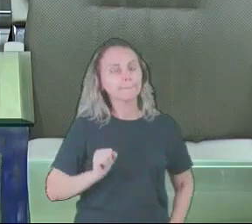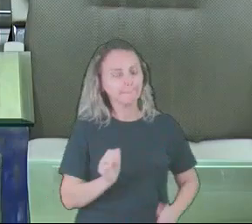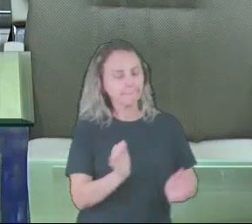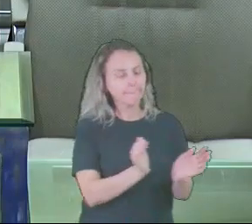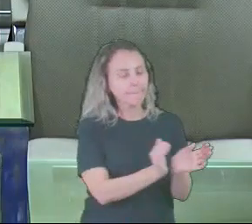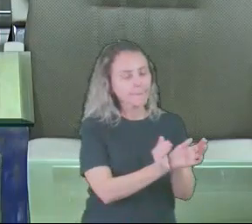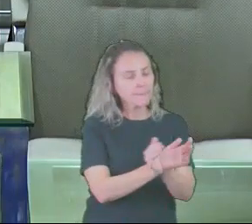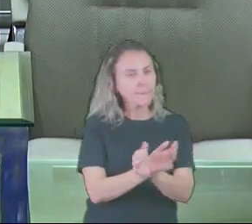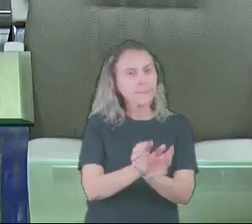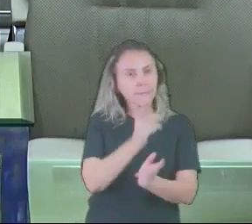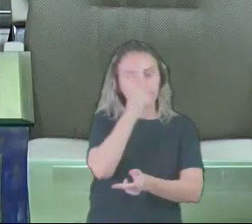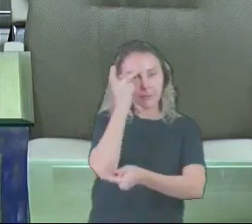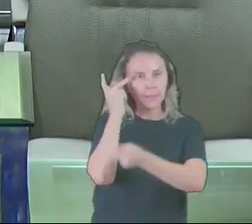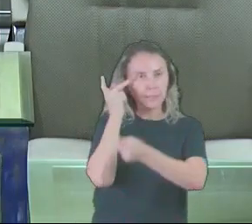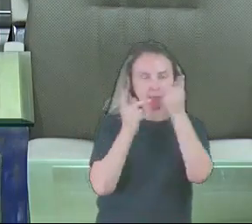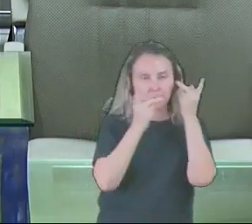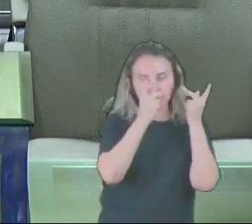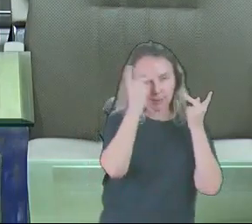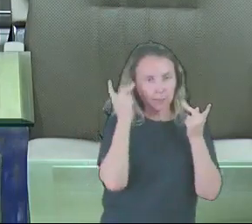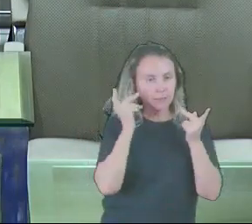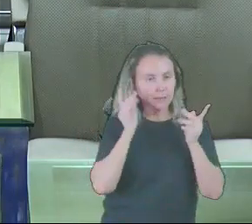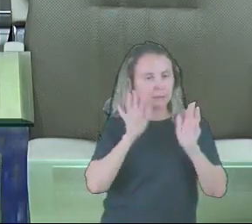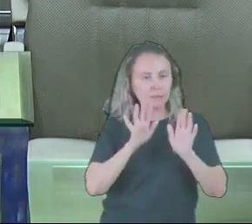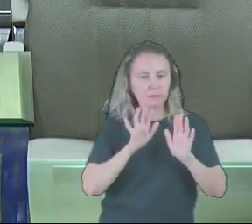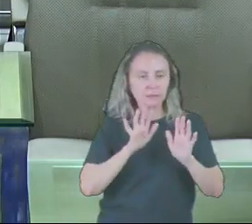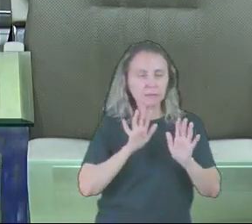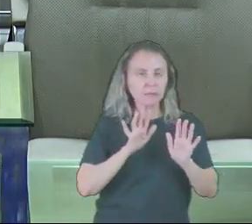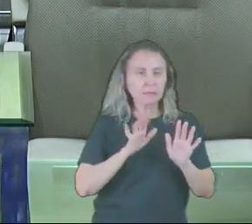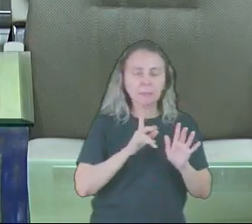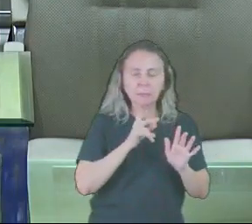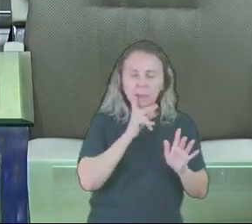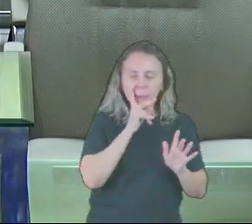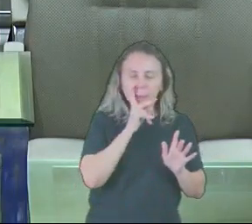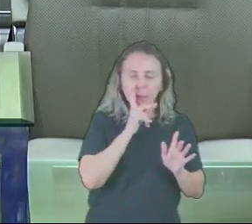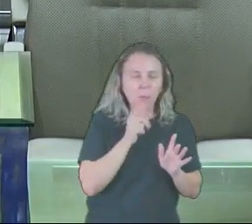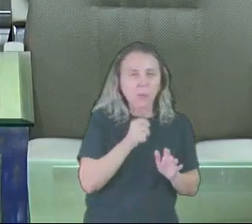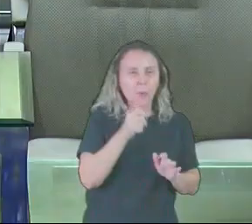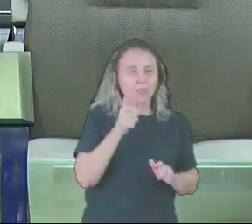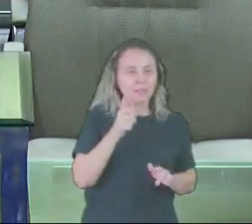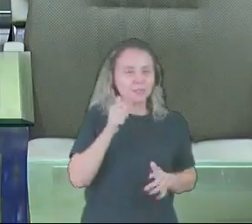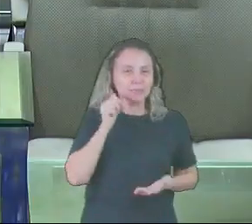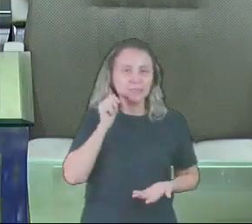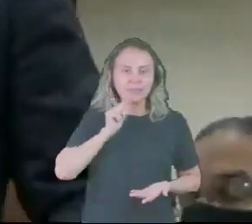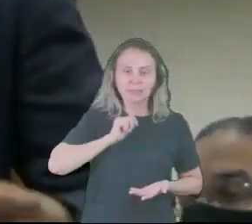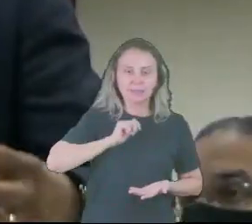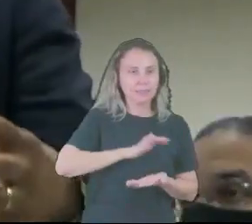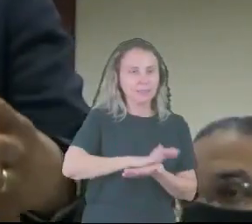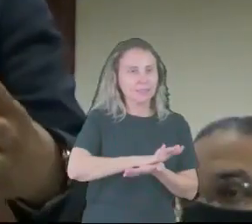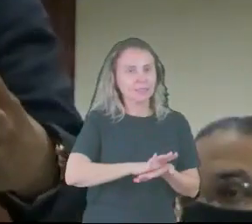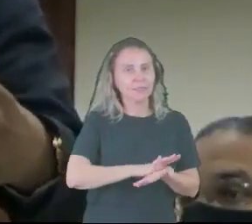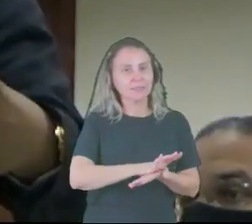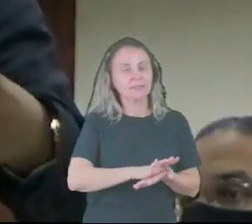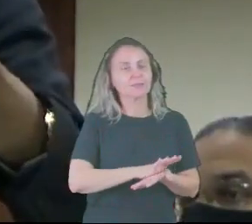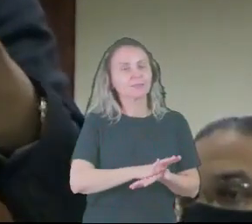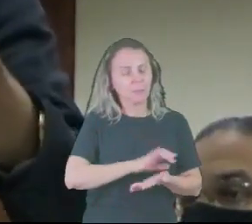de pessoas quase que se nada aproveita irmãos E por quê Porque são coisas que não